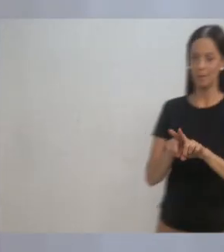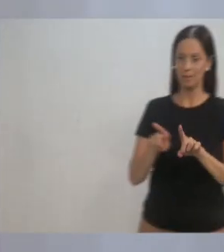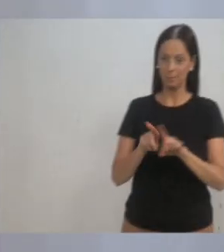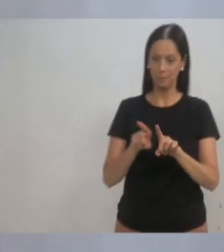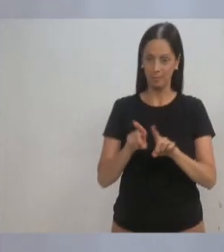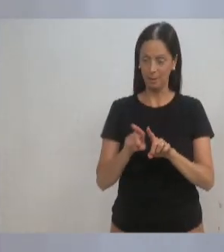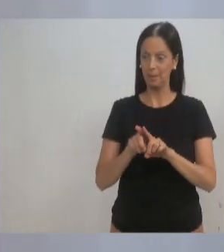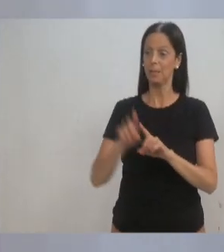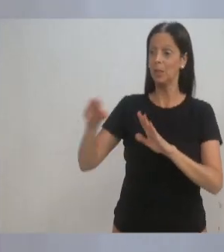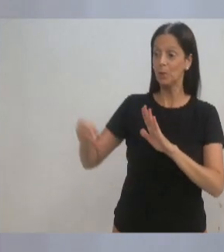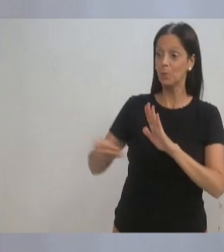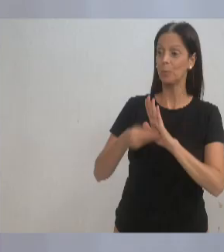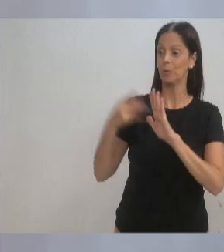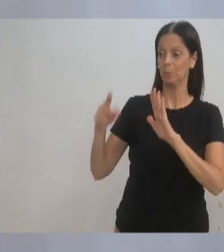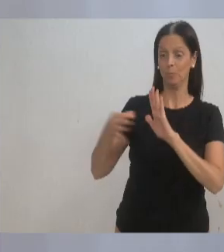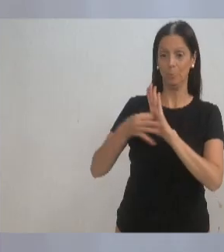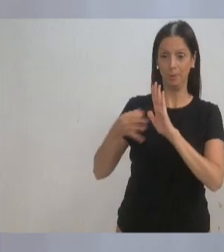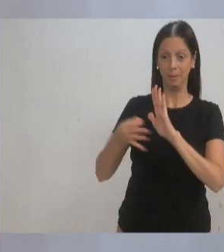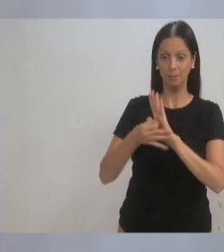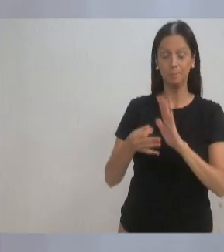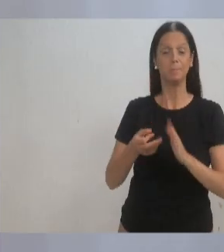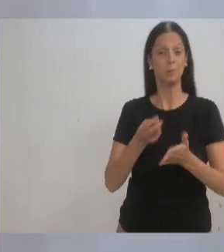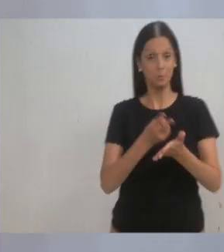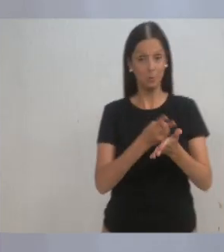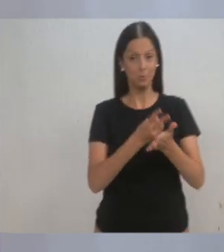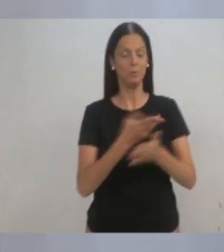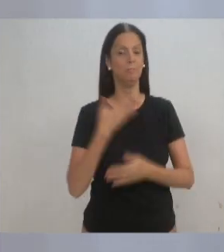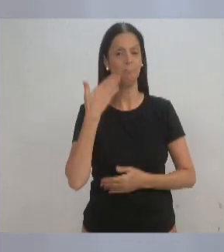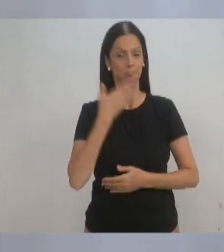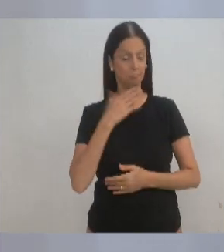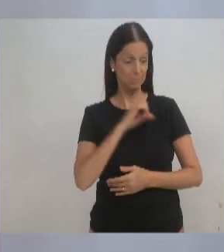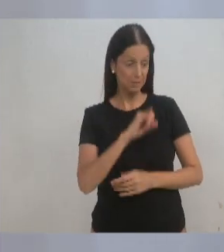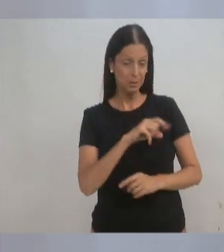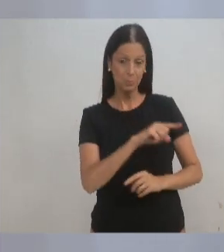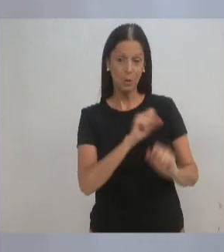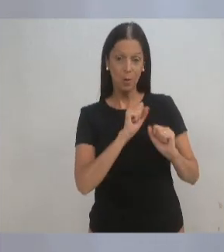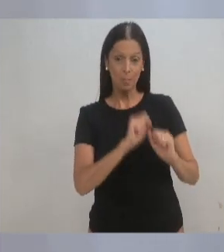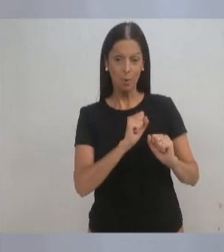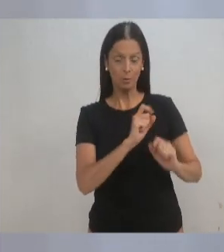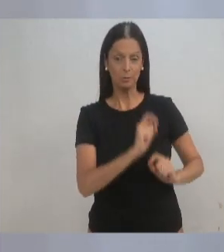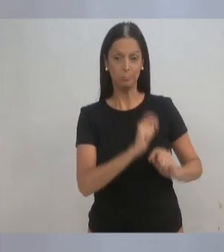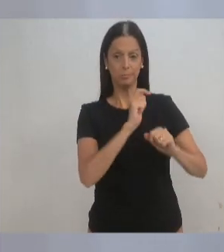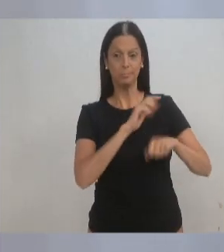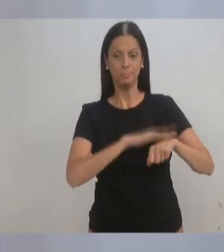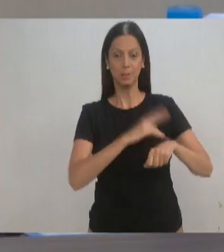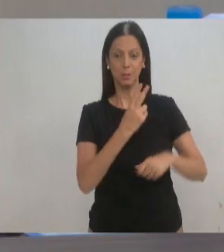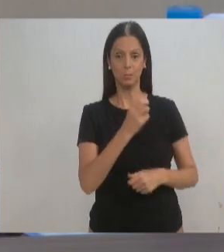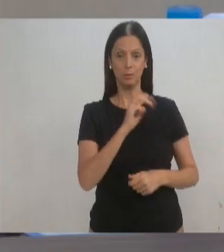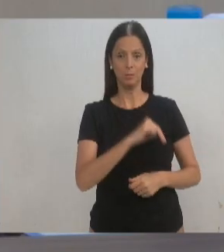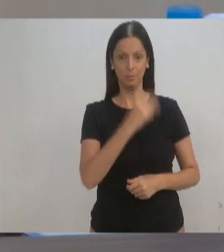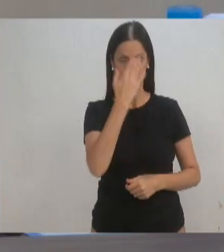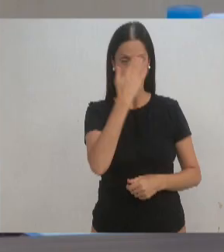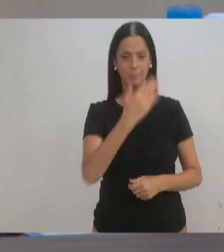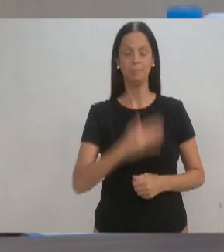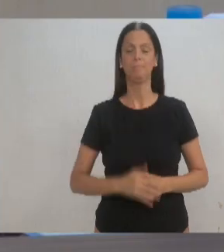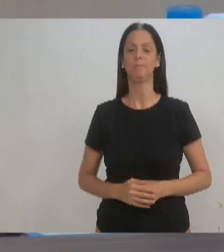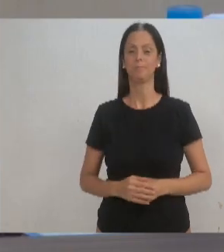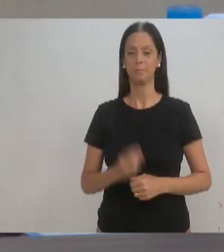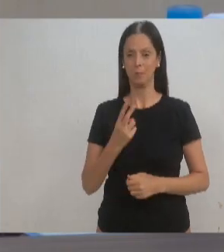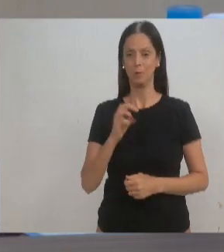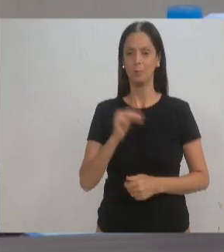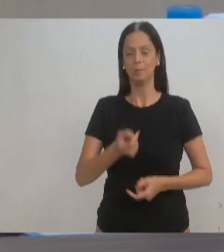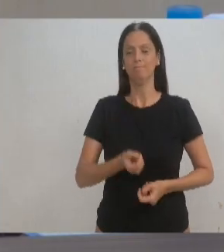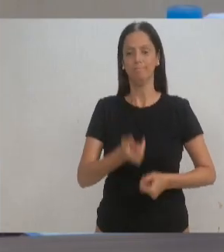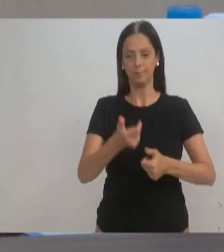Dando sequência, então, vereador presidente, se o senhor já puder me, devido às partes, mais 2 minutos, fico grato aí. Concedo mais